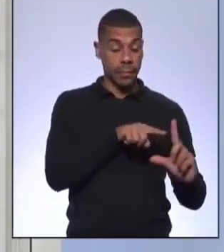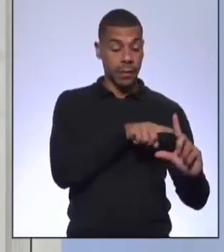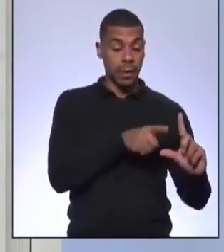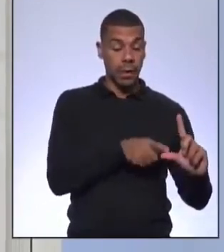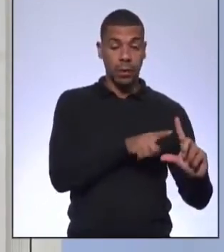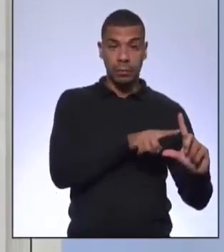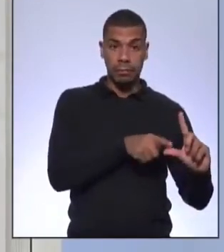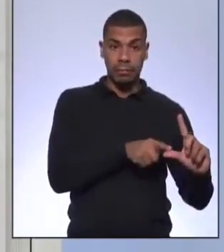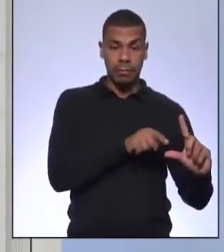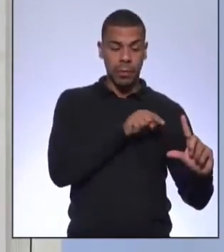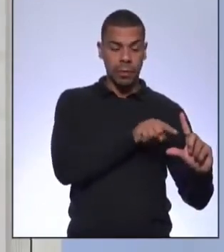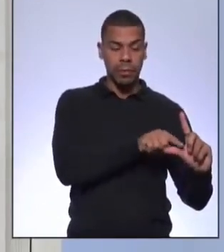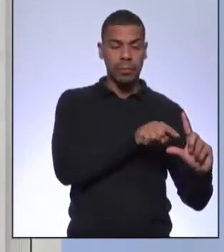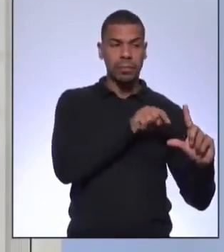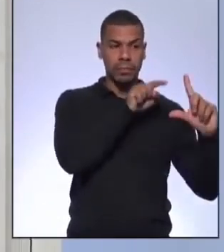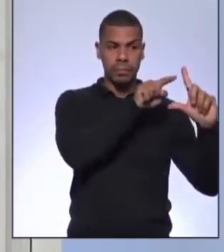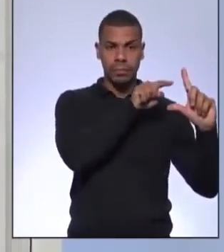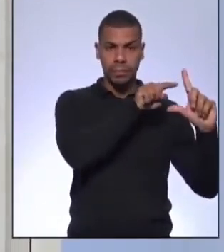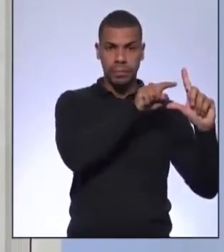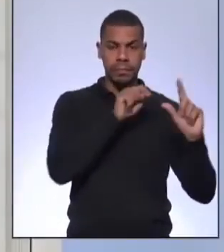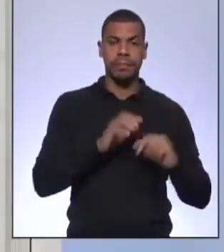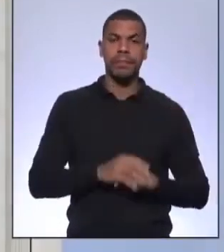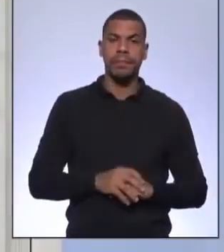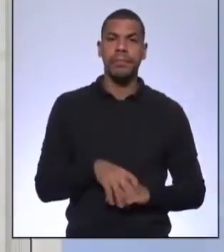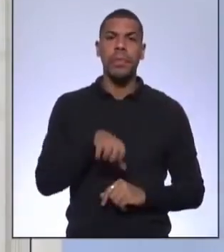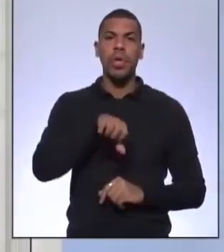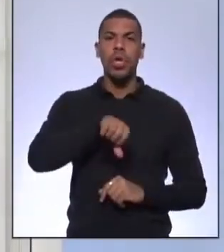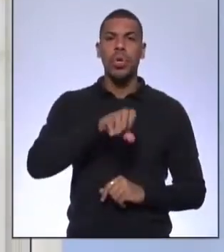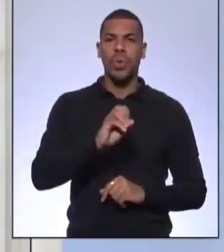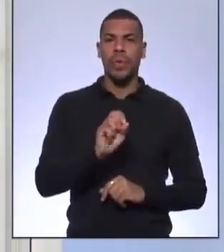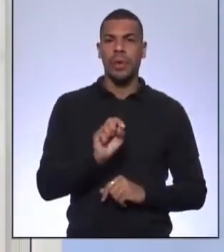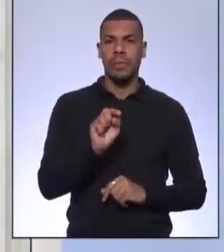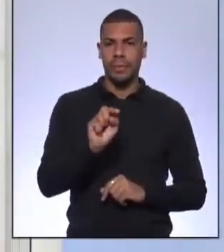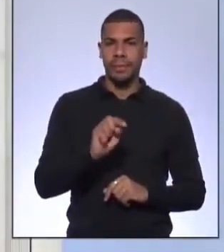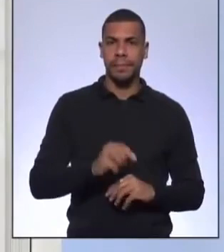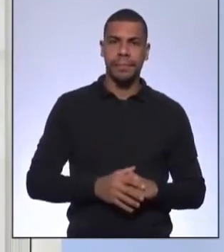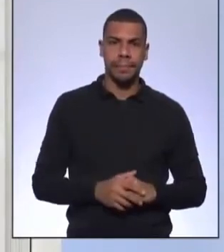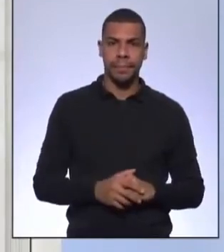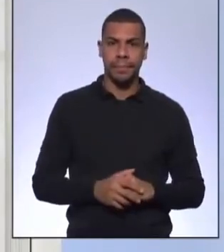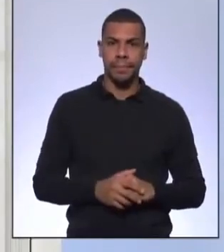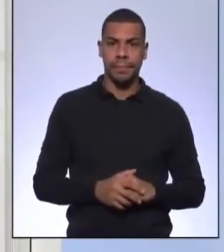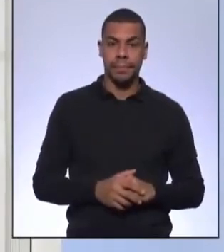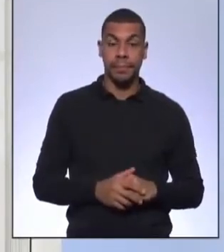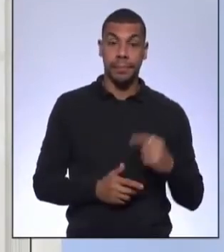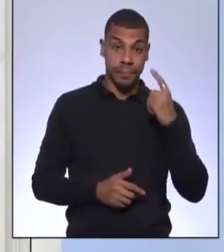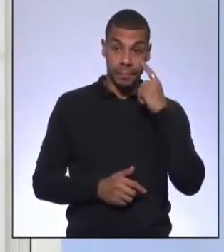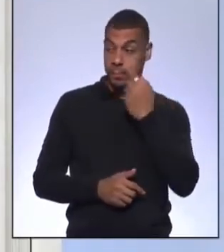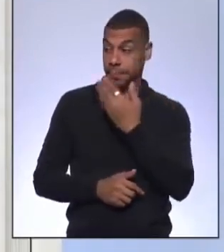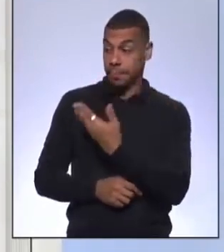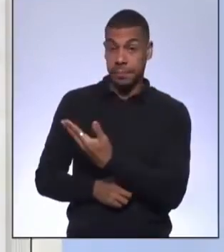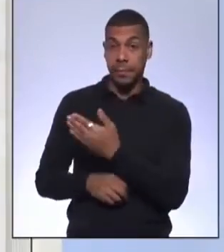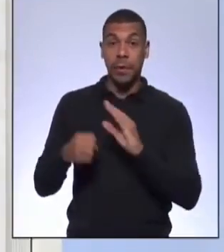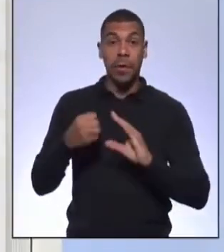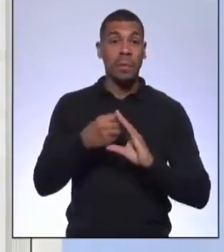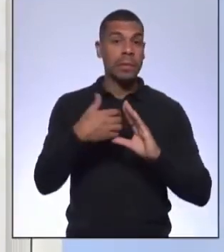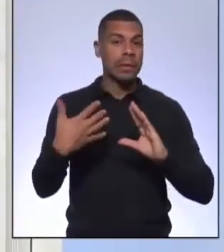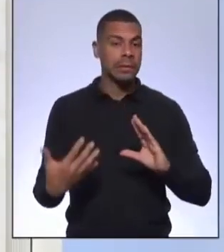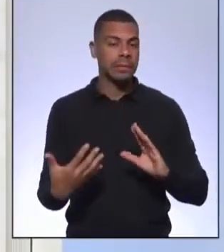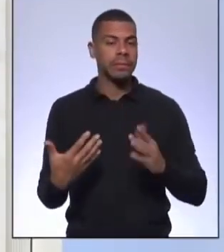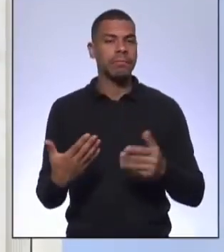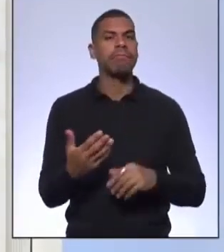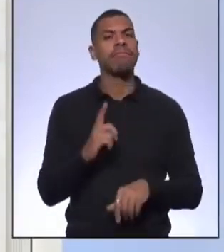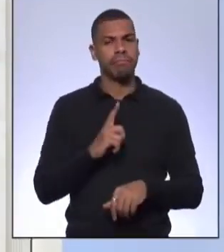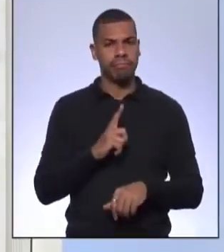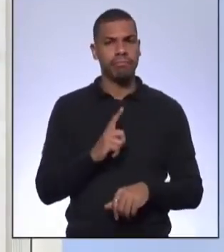retos, os famosos ângulos de 90 graus. Tudo bem? Então, essa é uma das características comuns